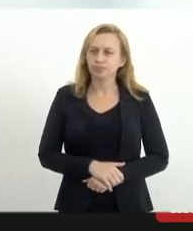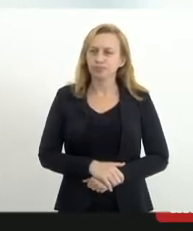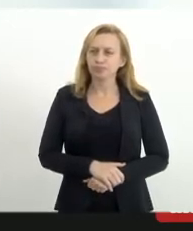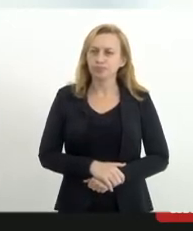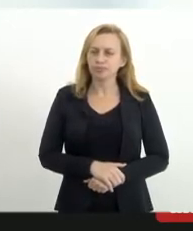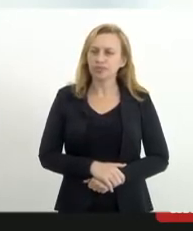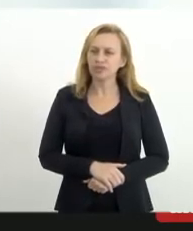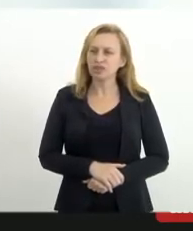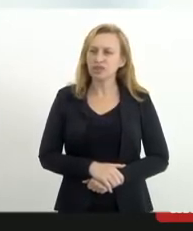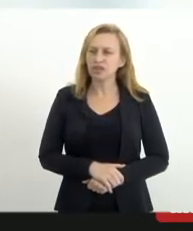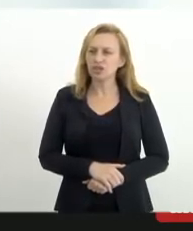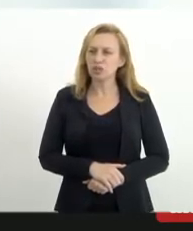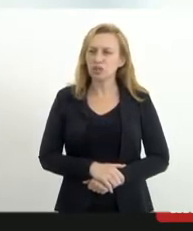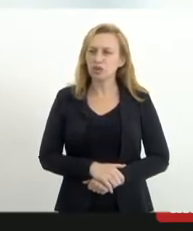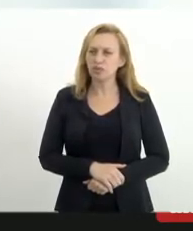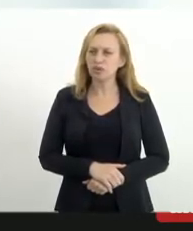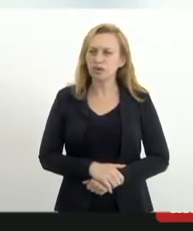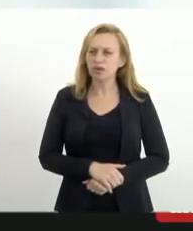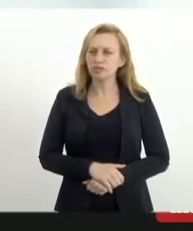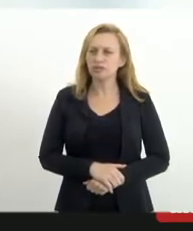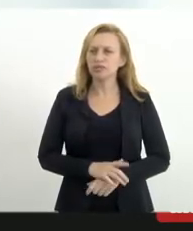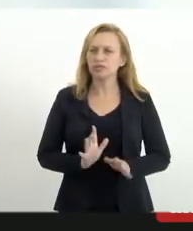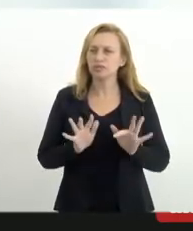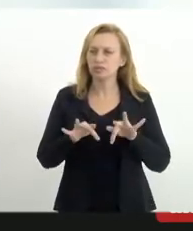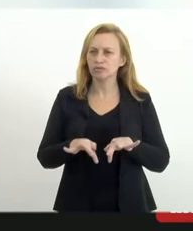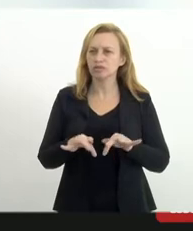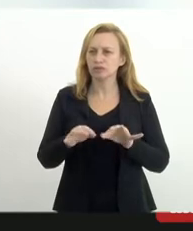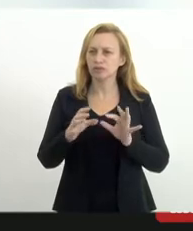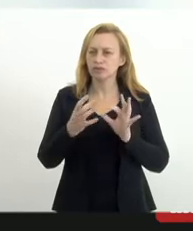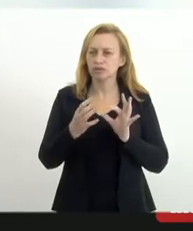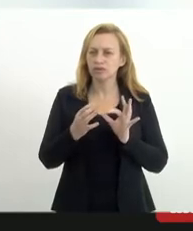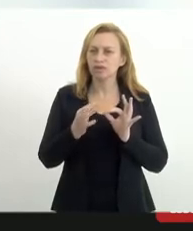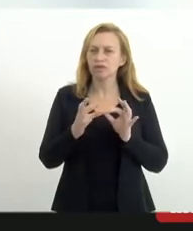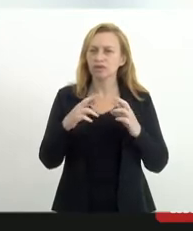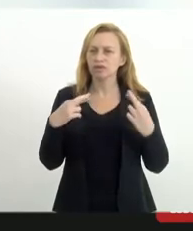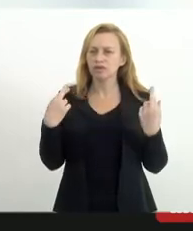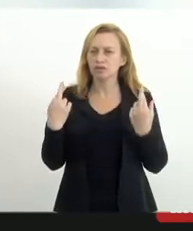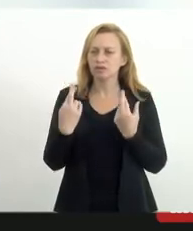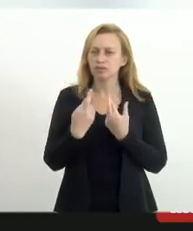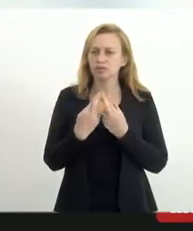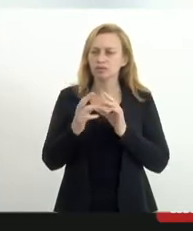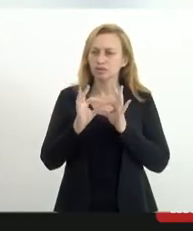eu fiz essa preliminar extensa, doutor Luiz Cláudio,